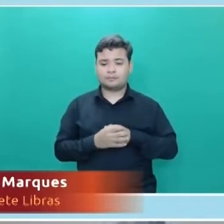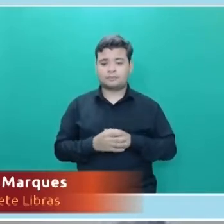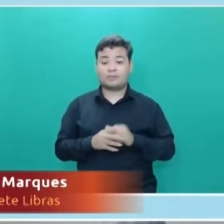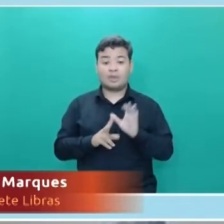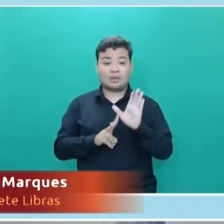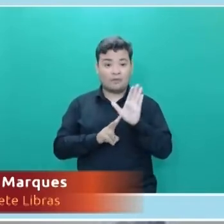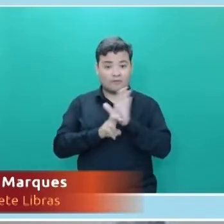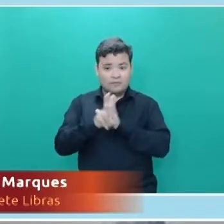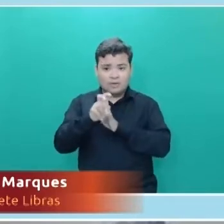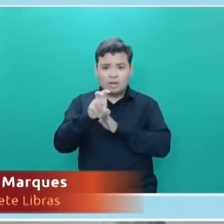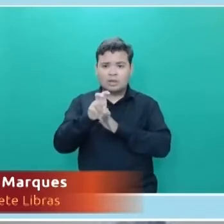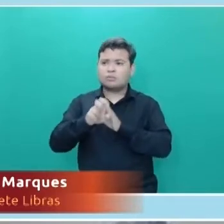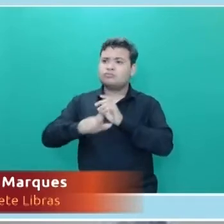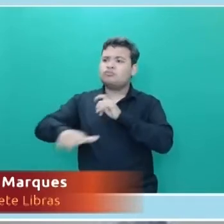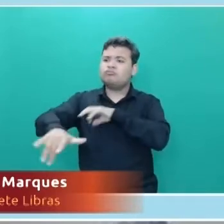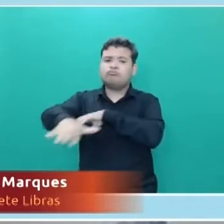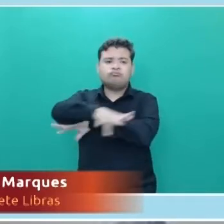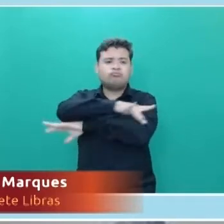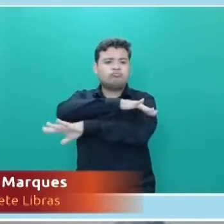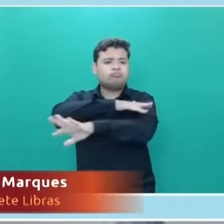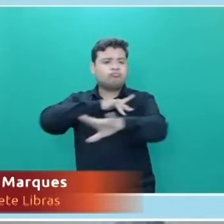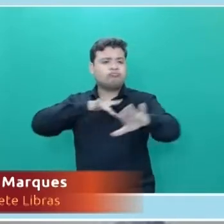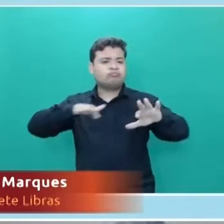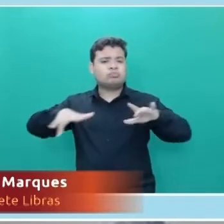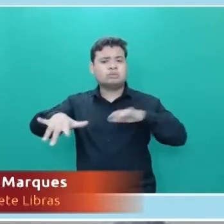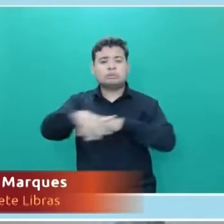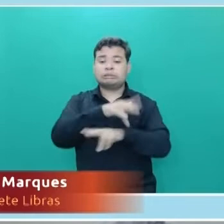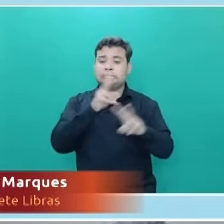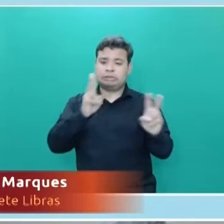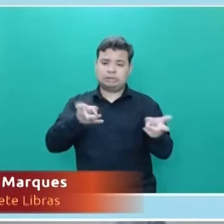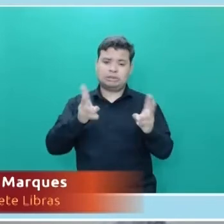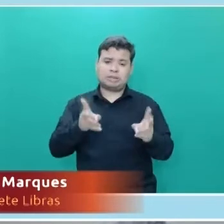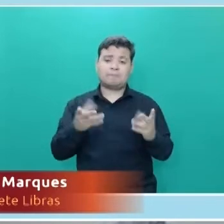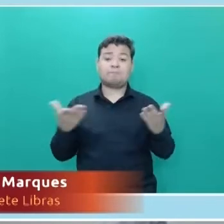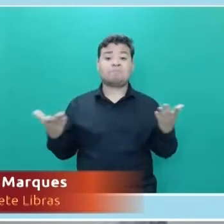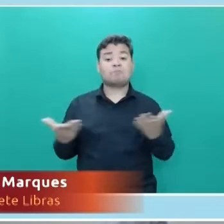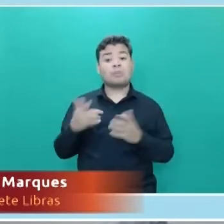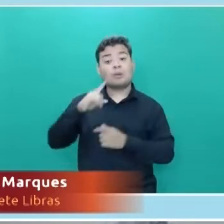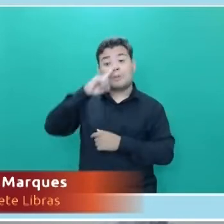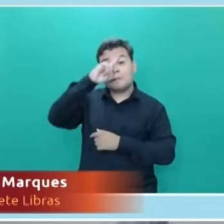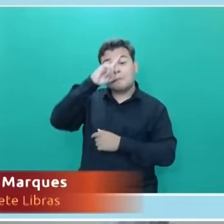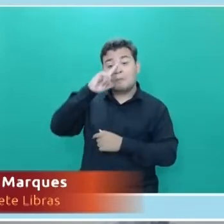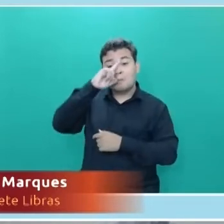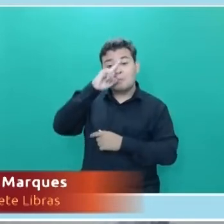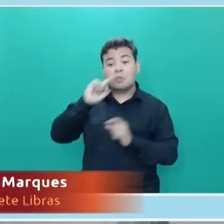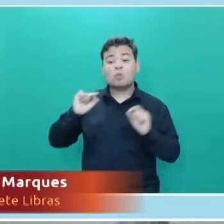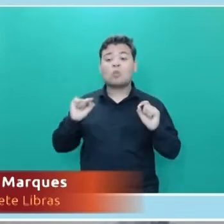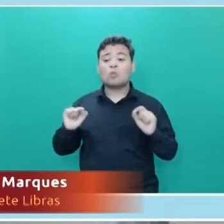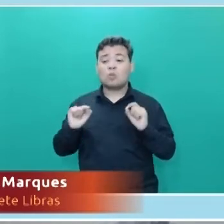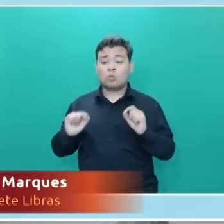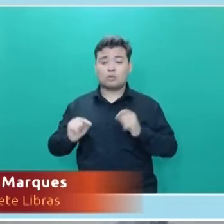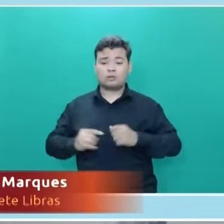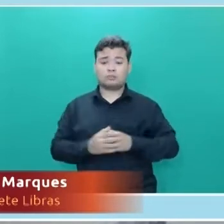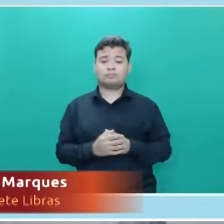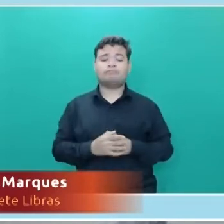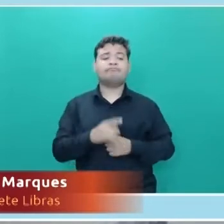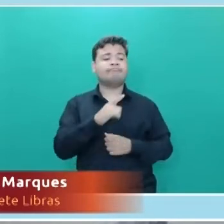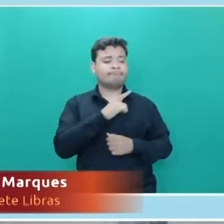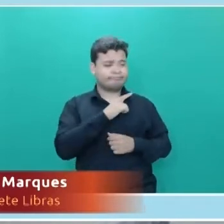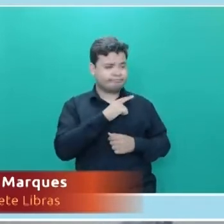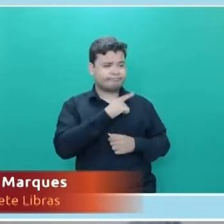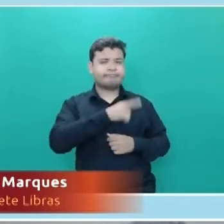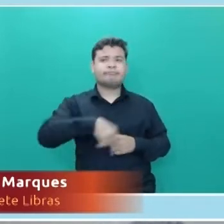circular. Então, o risco que a gente corre agora nesse momento é que há uma população